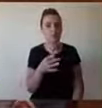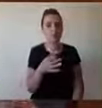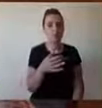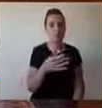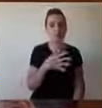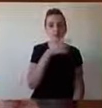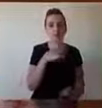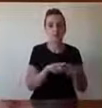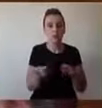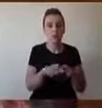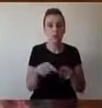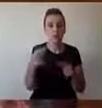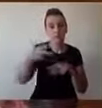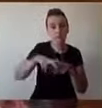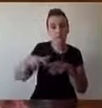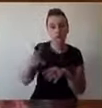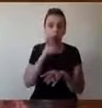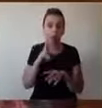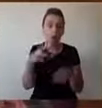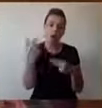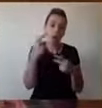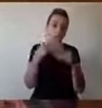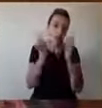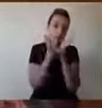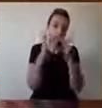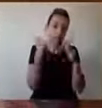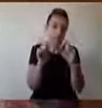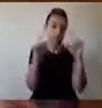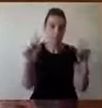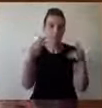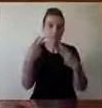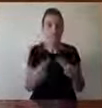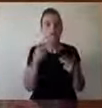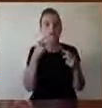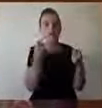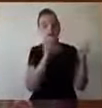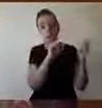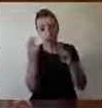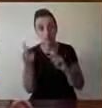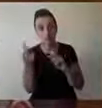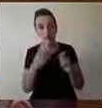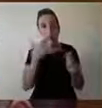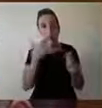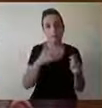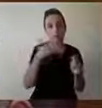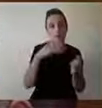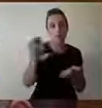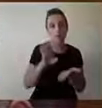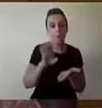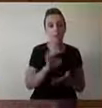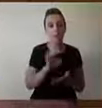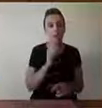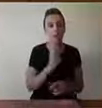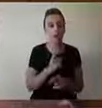distância. Voltamos a deliberar sobre um empréstimo muito badalado, desta feita no mesmo dia em que as contas consolidadas